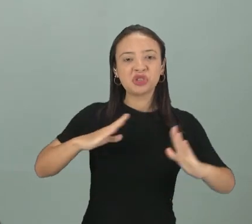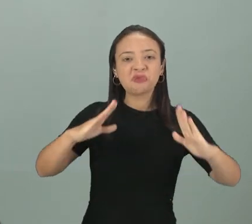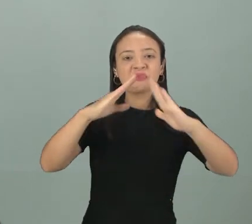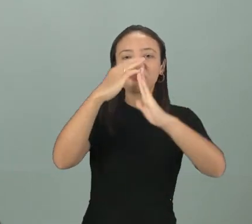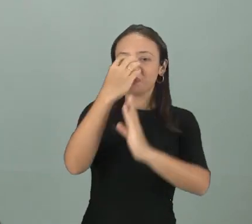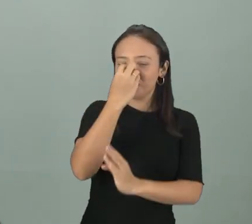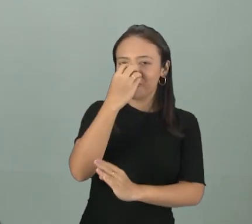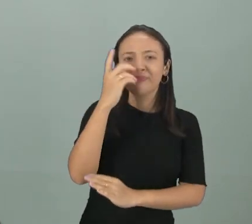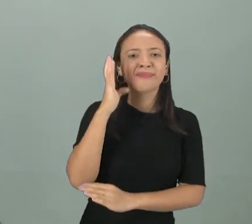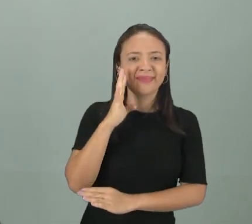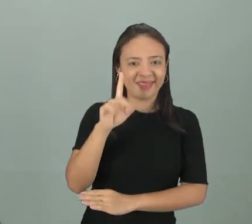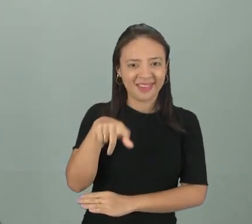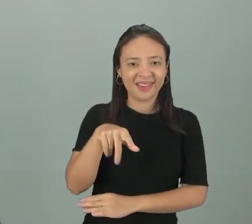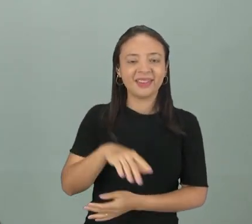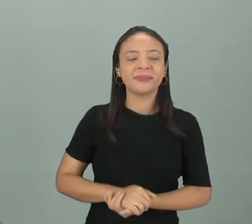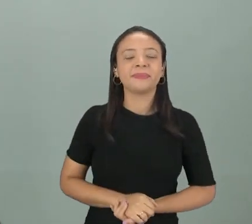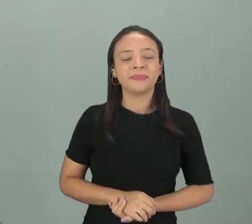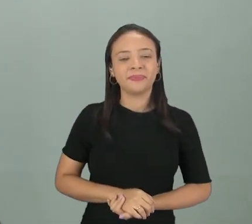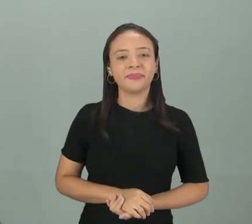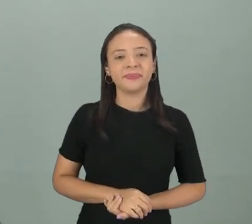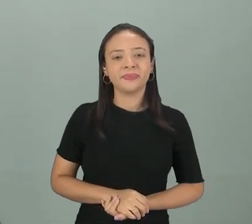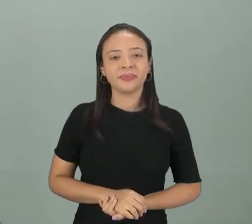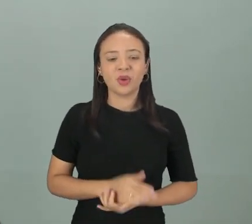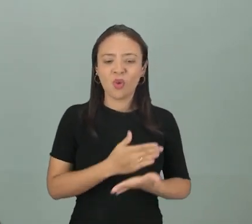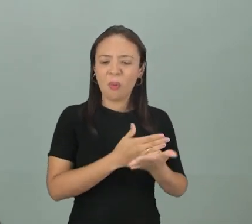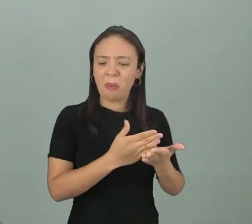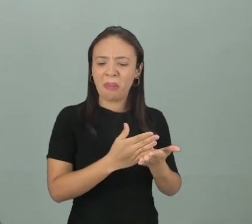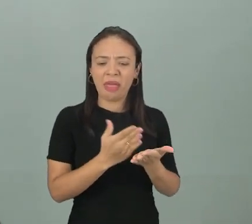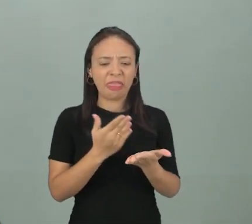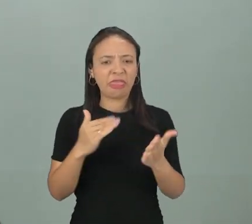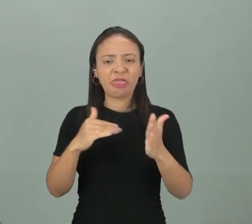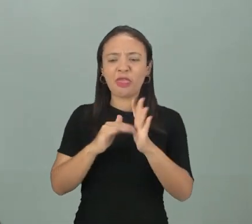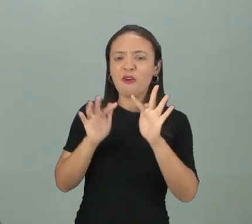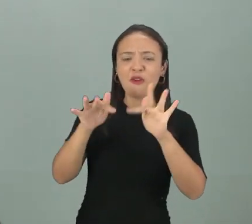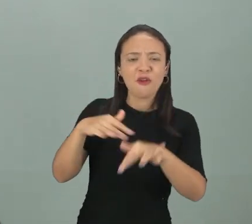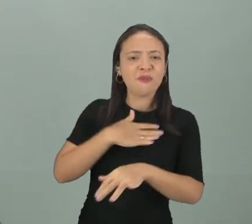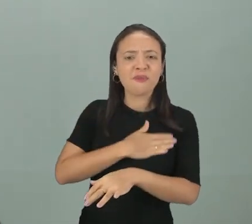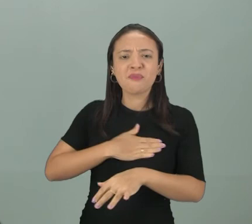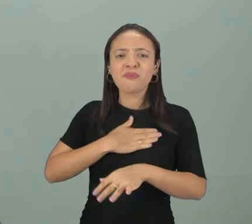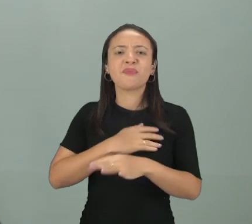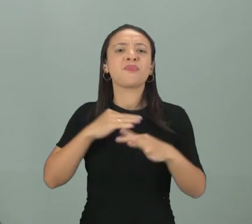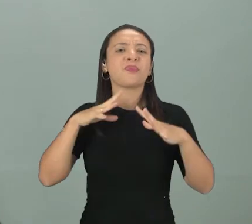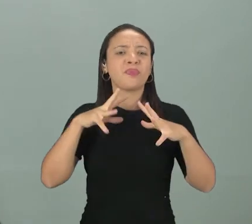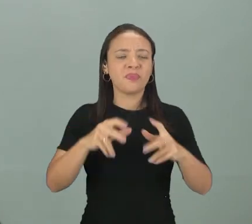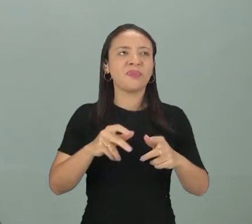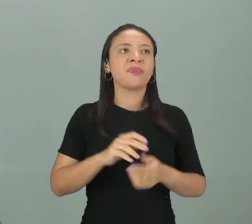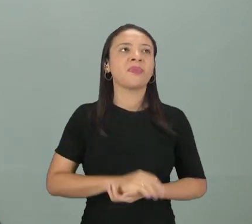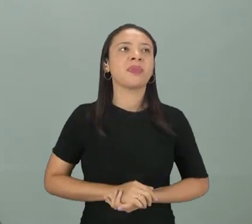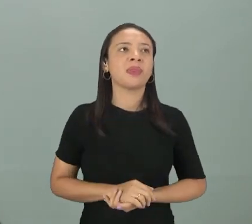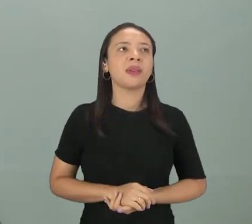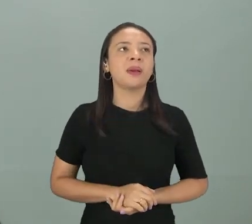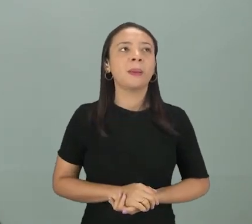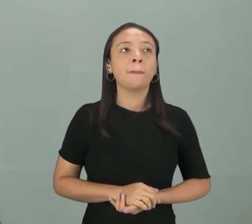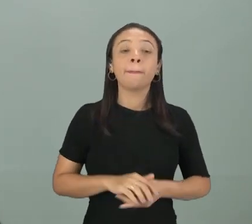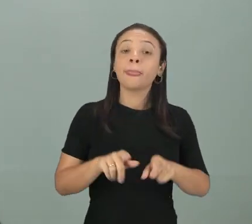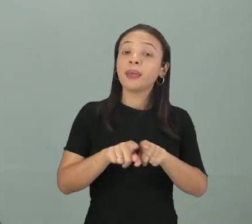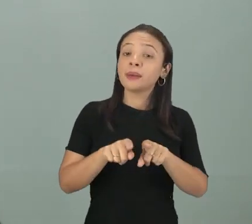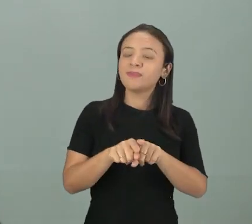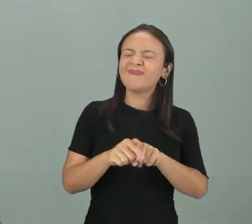circo Olha que legal isso mesmo elas gostaram de todos do começo ao fim da apresentação certo e